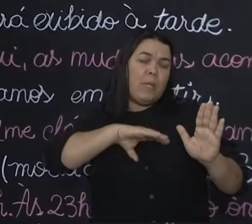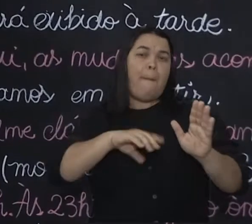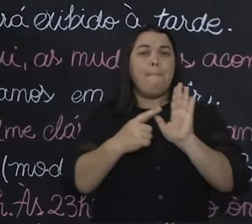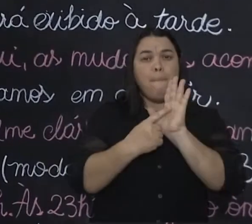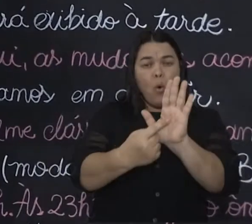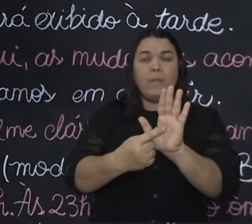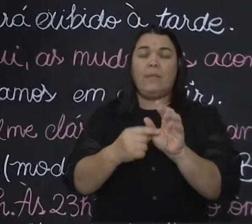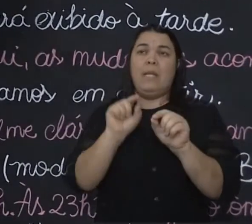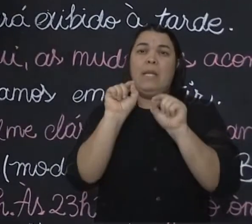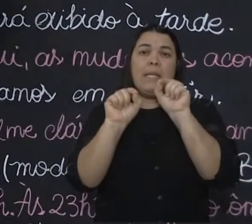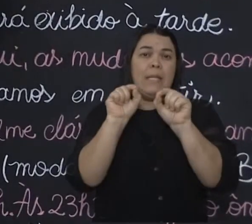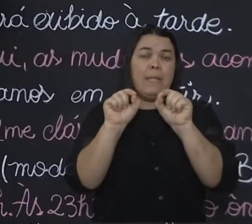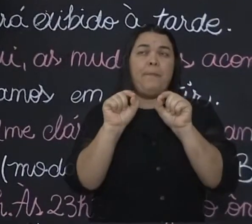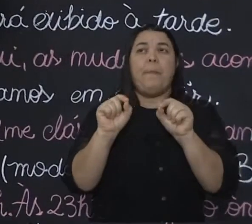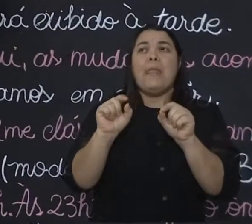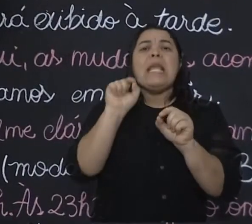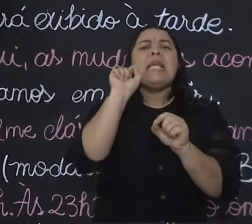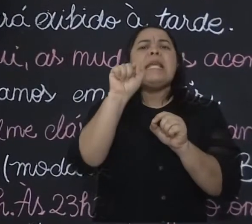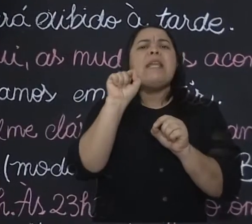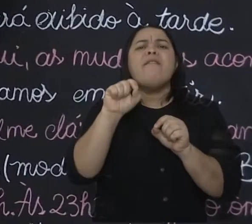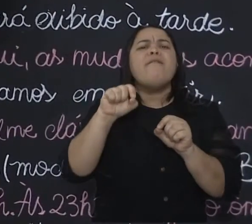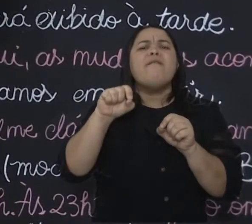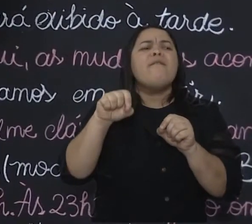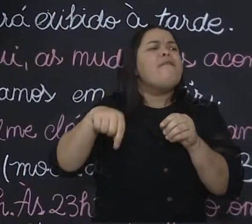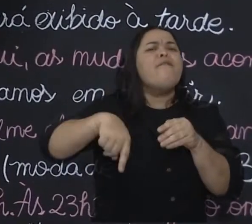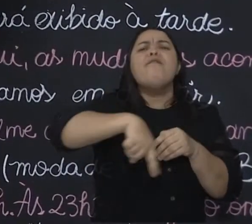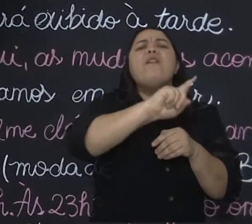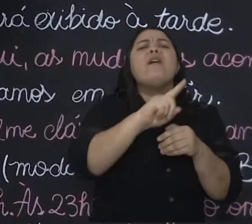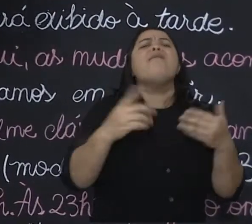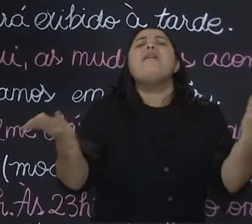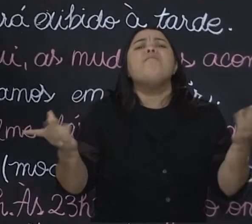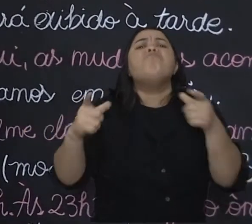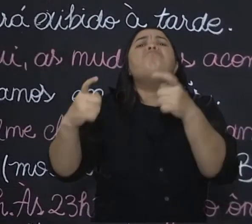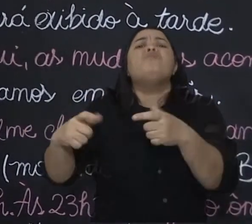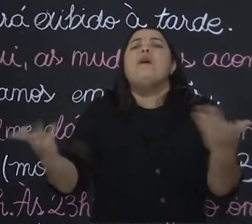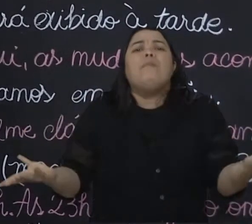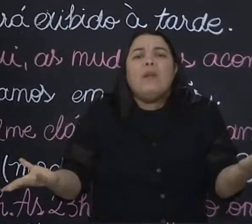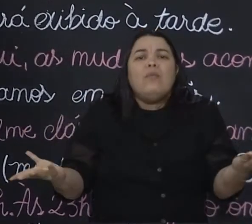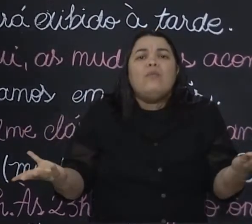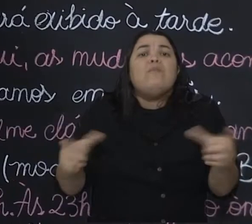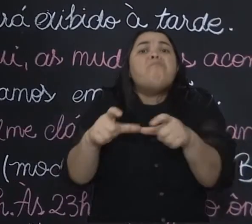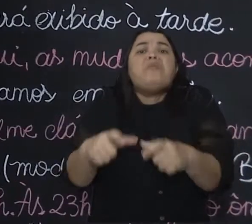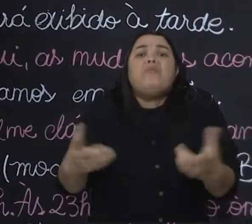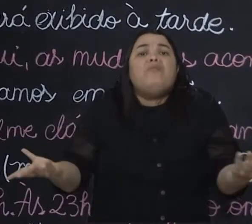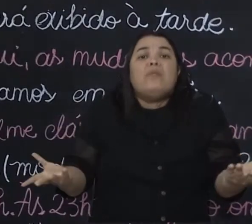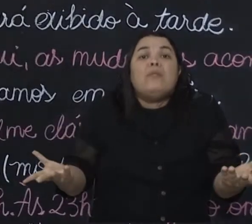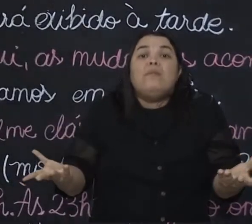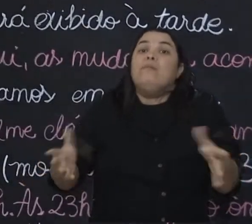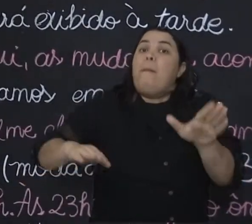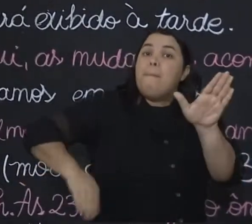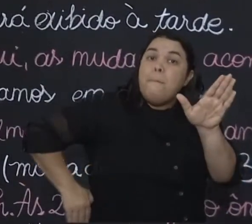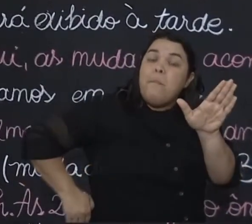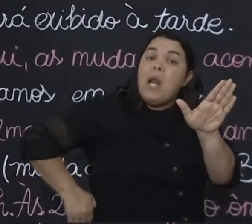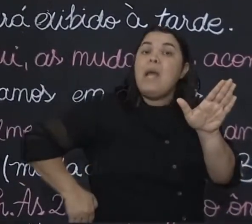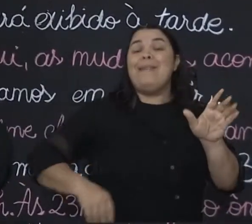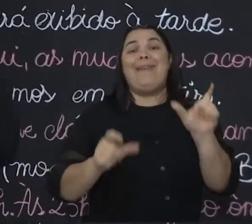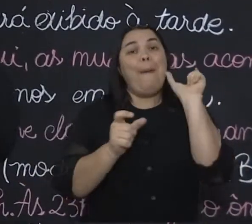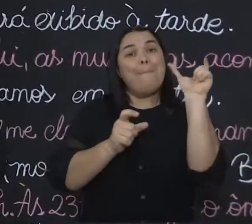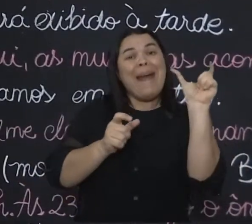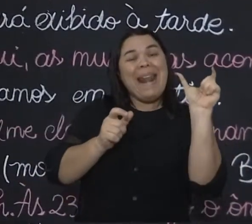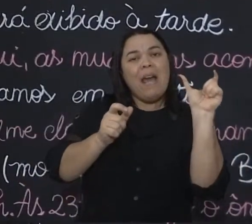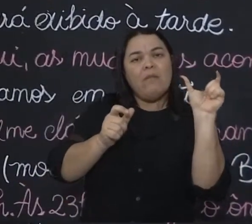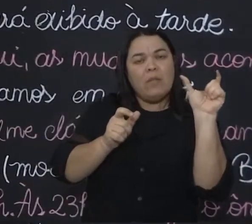verbo precisa da preposição. Quem vai a algum lugar. Praia é um substantivo feminino, que também pede